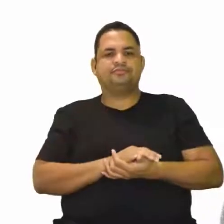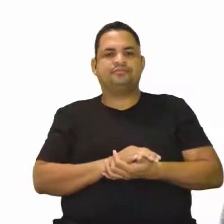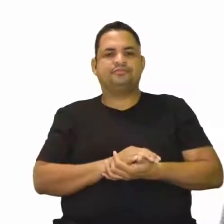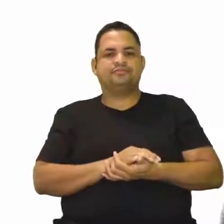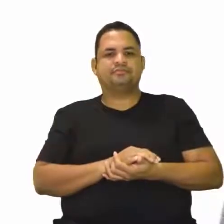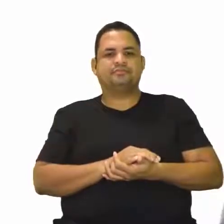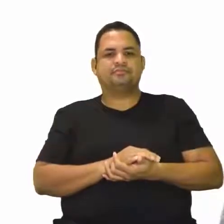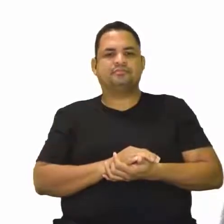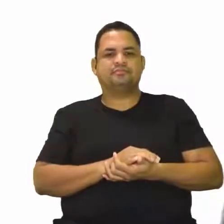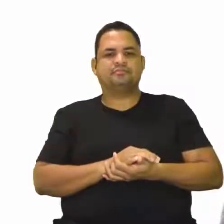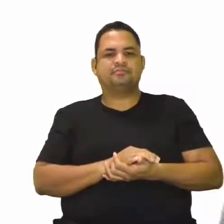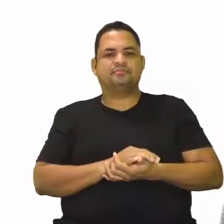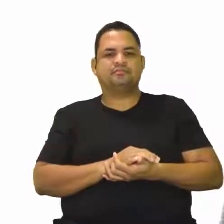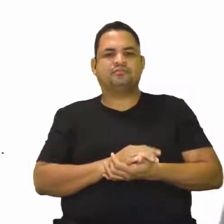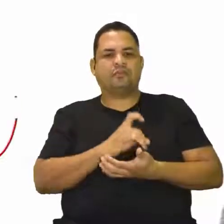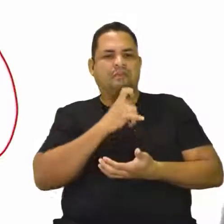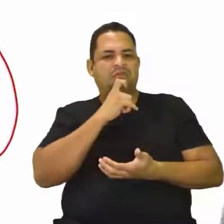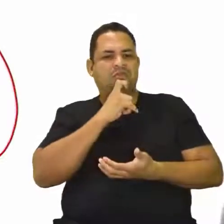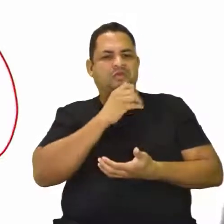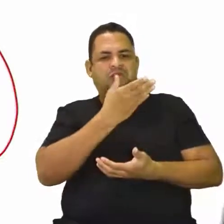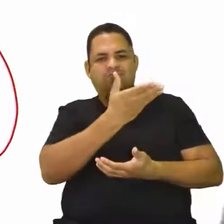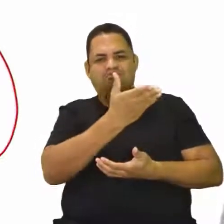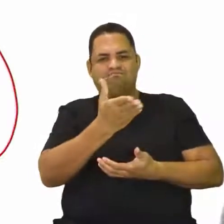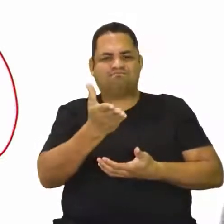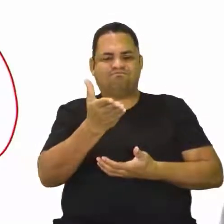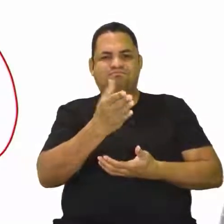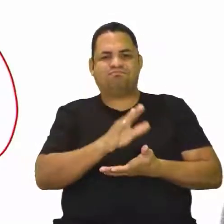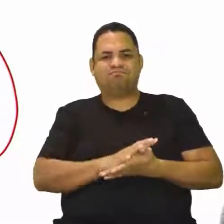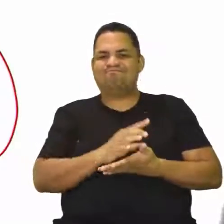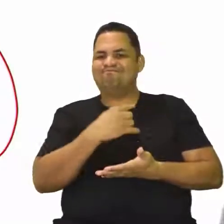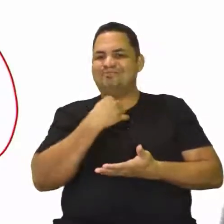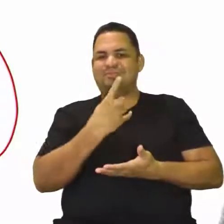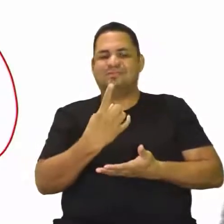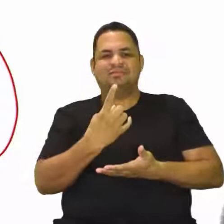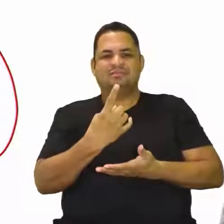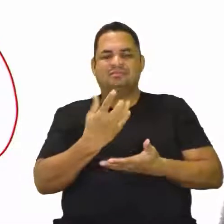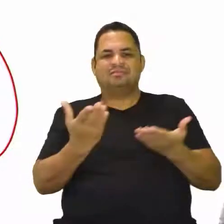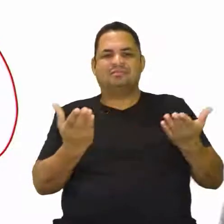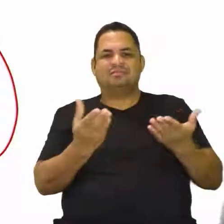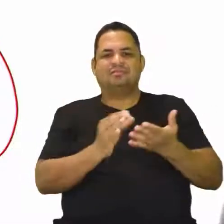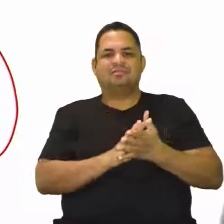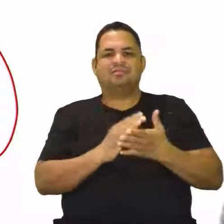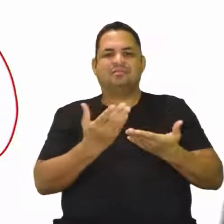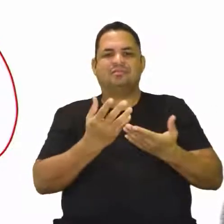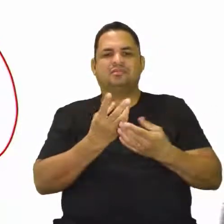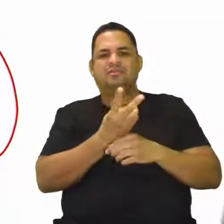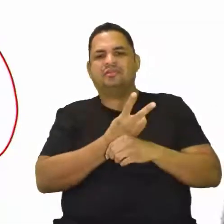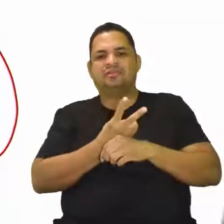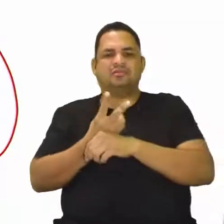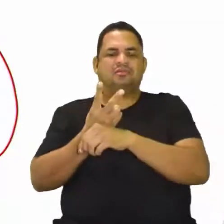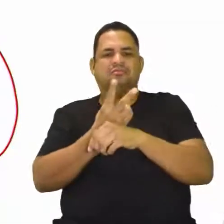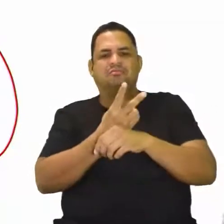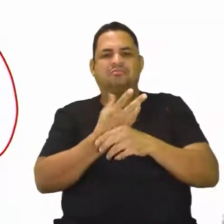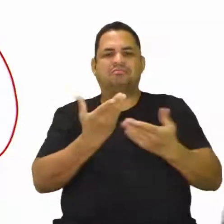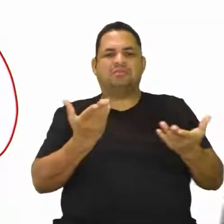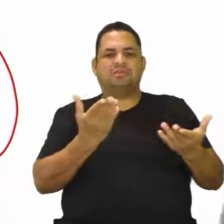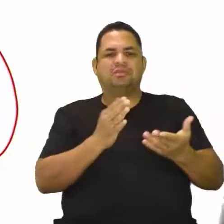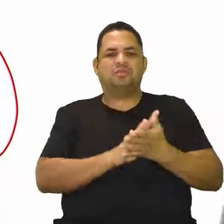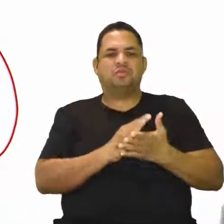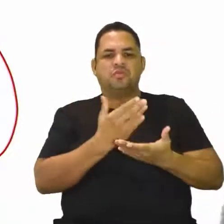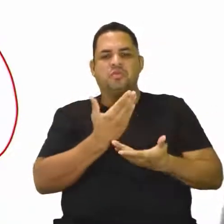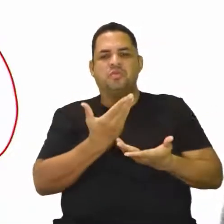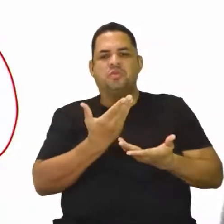Observe Olha só o gelo não tem condições aonde vai comprar uma casa aí